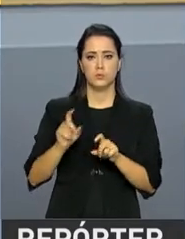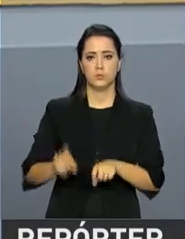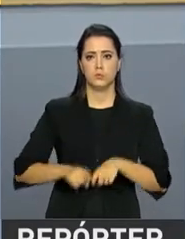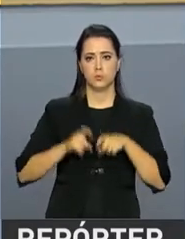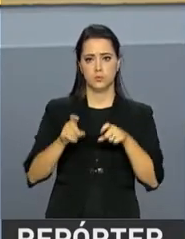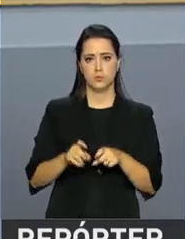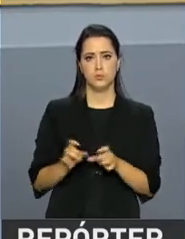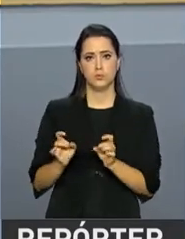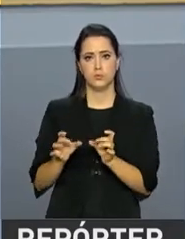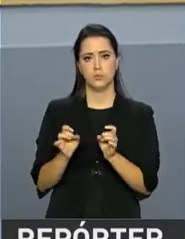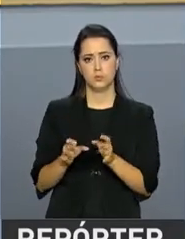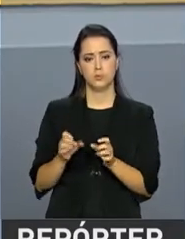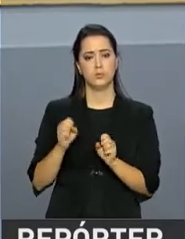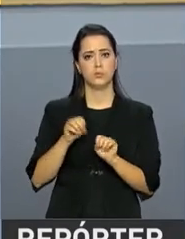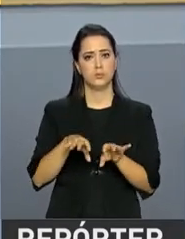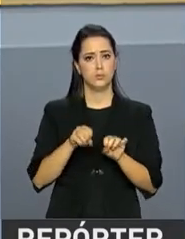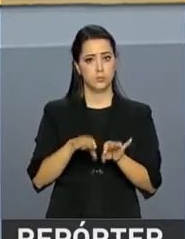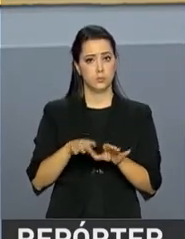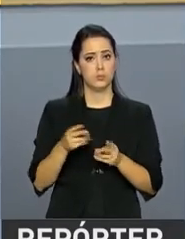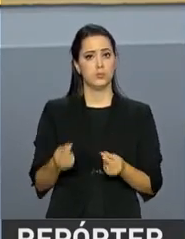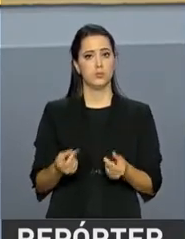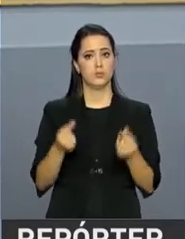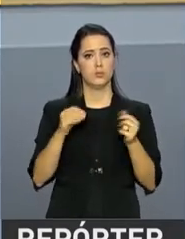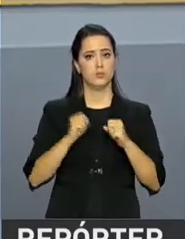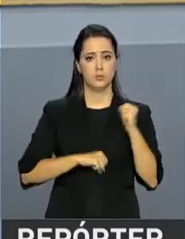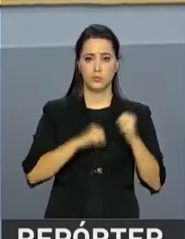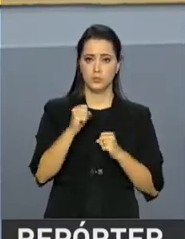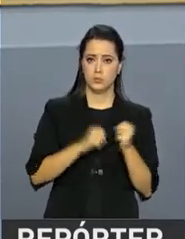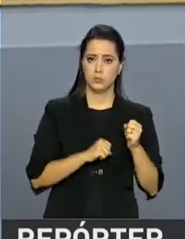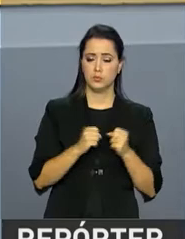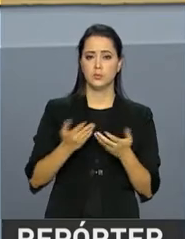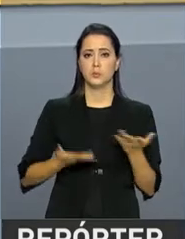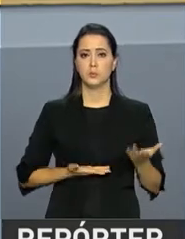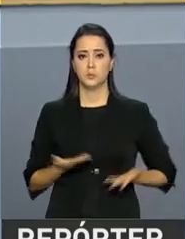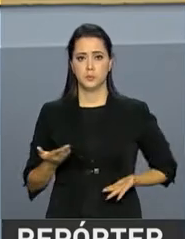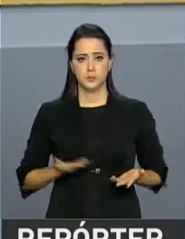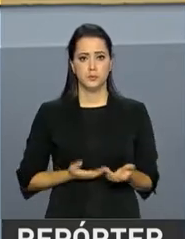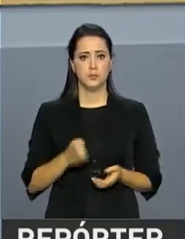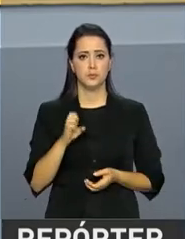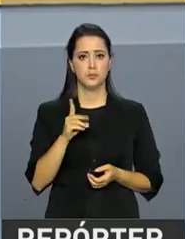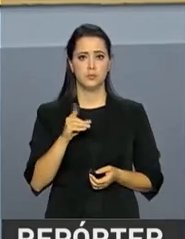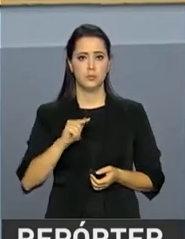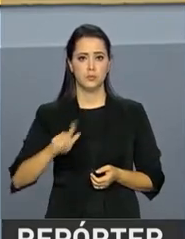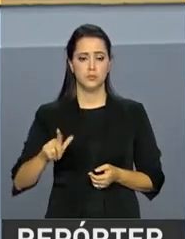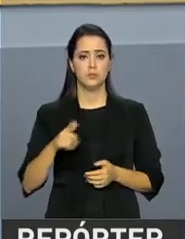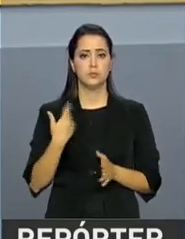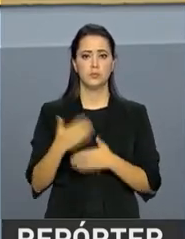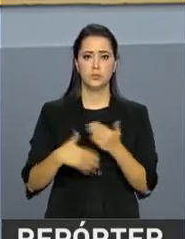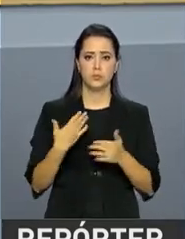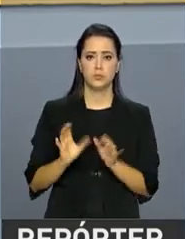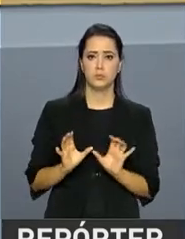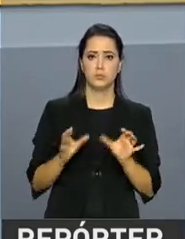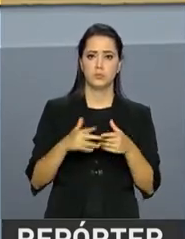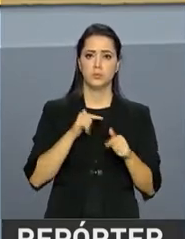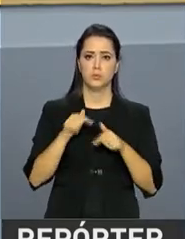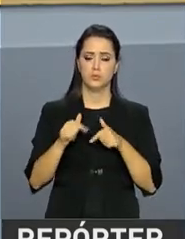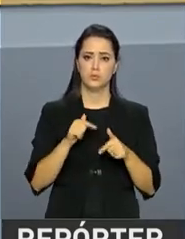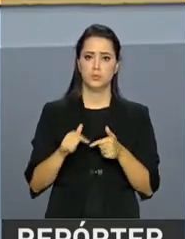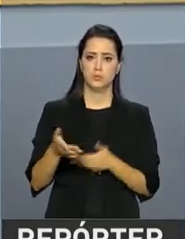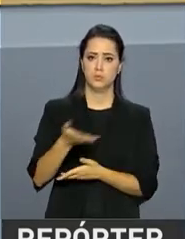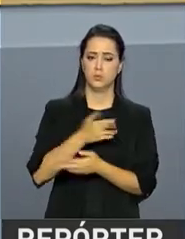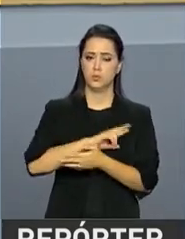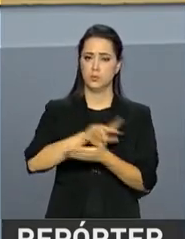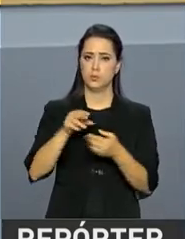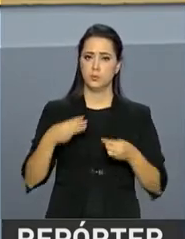em agricultura comércio educação finanças indústria e serviços o edital foi desenvolvido por um grupo de trabalho interministerial